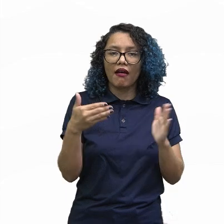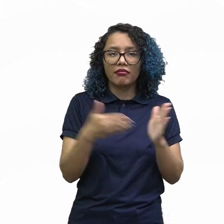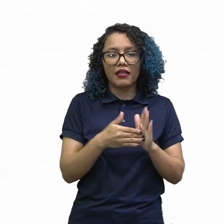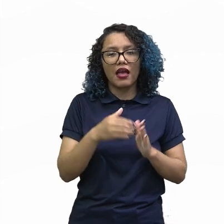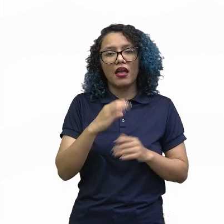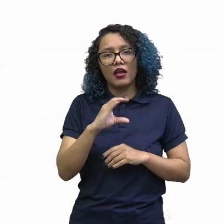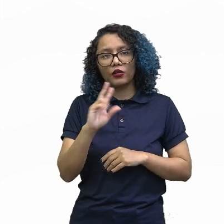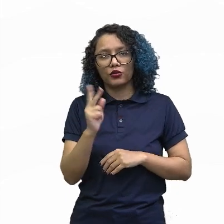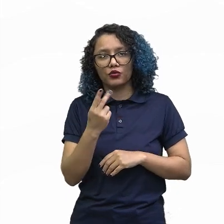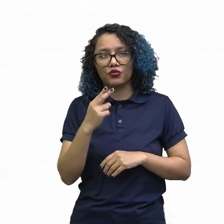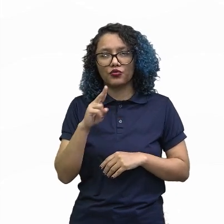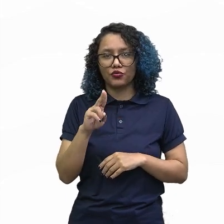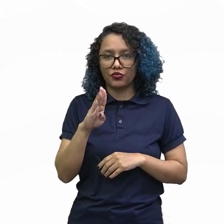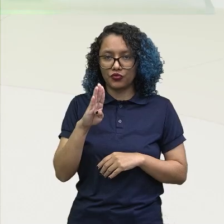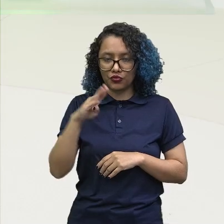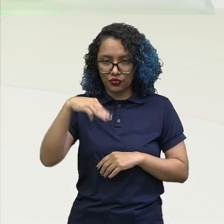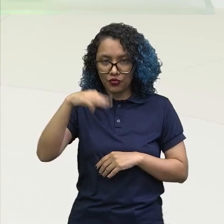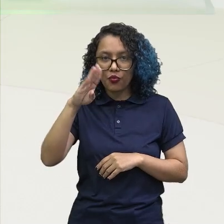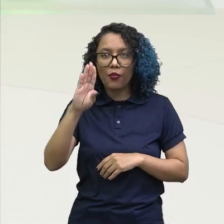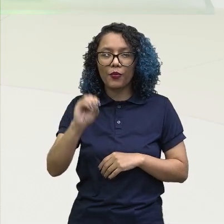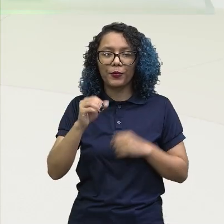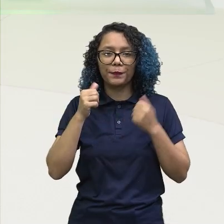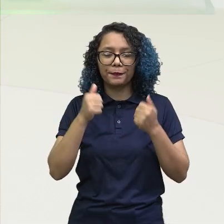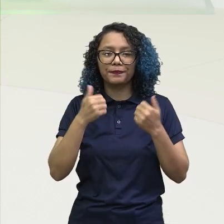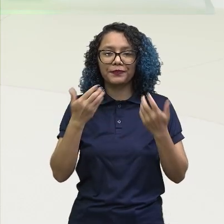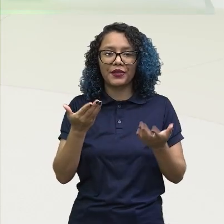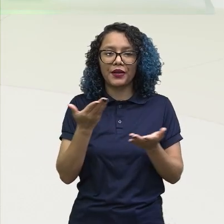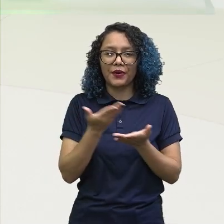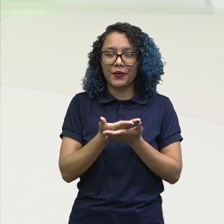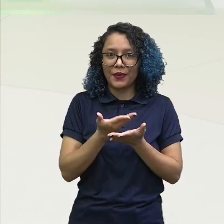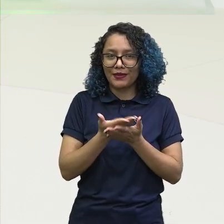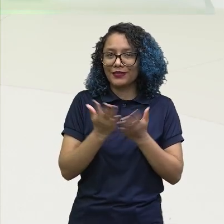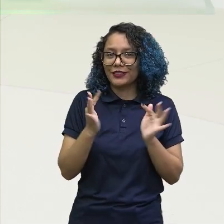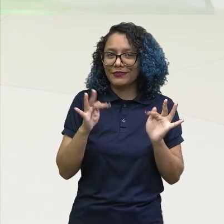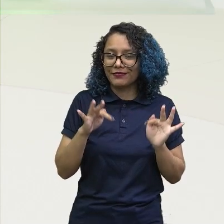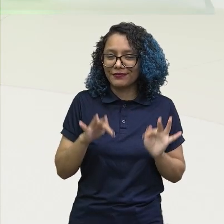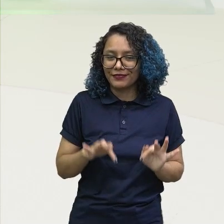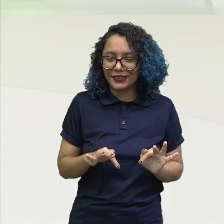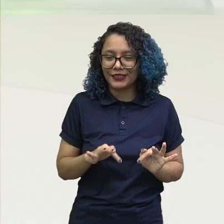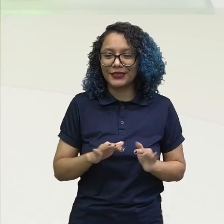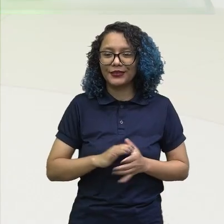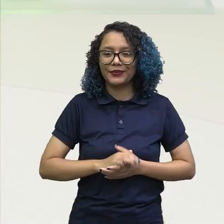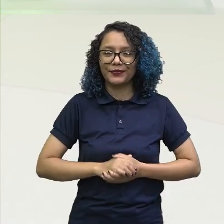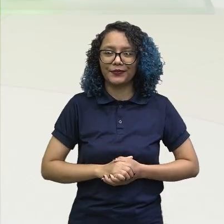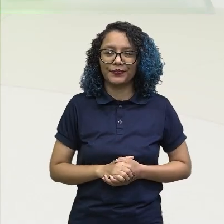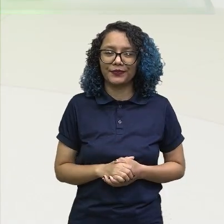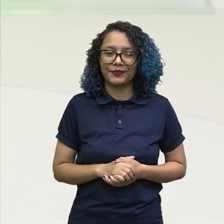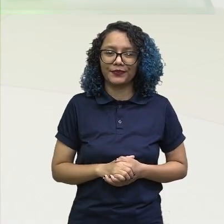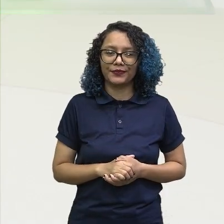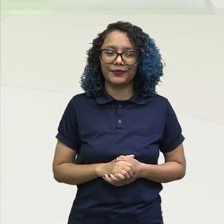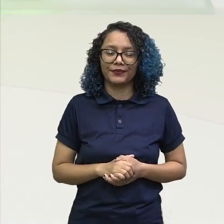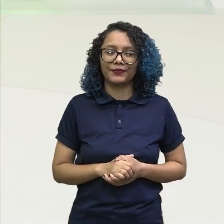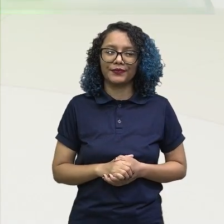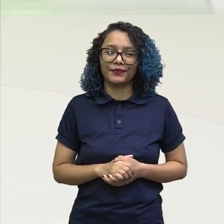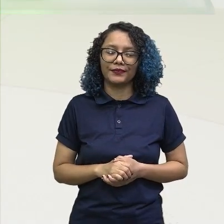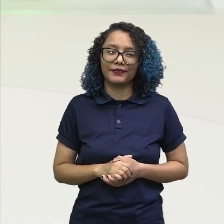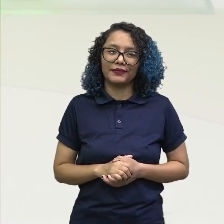chumbo. Muito bem, pessoal. Chegamos ao final da nossa revisão,